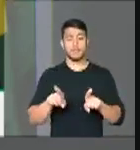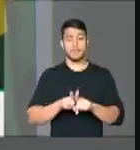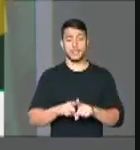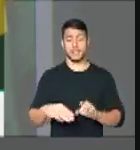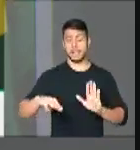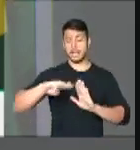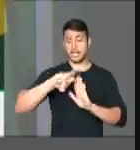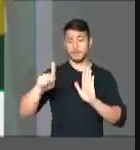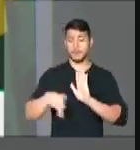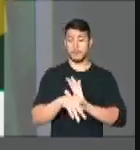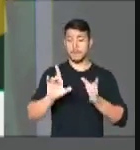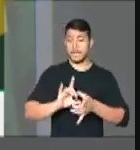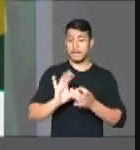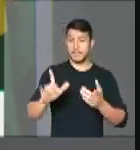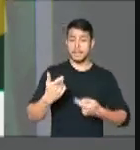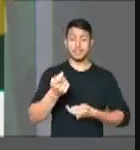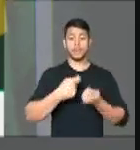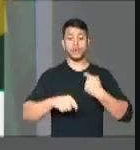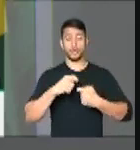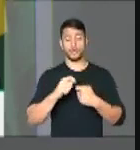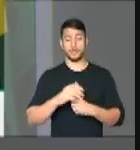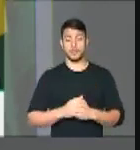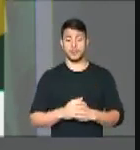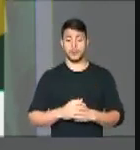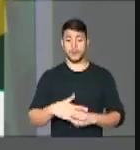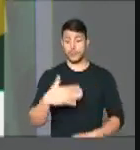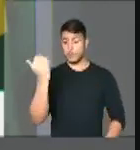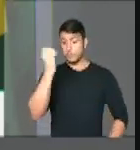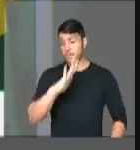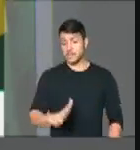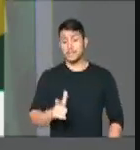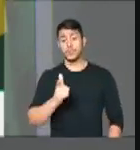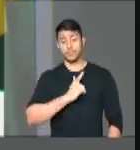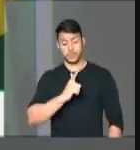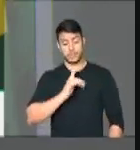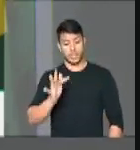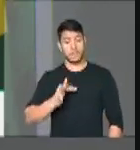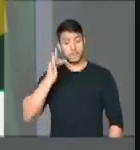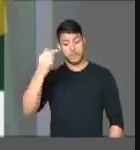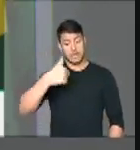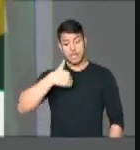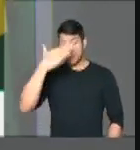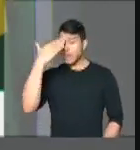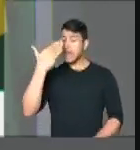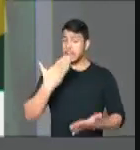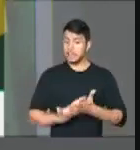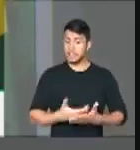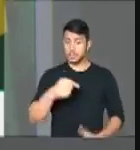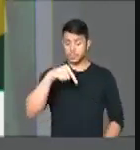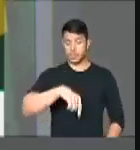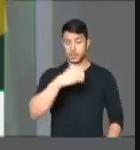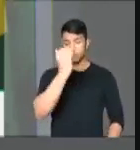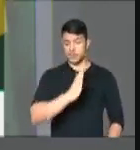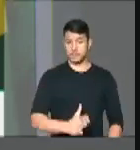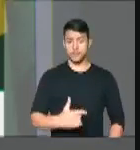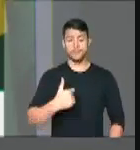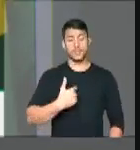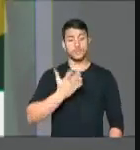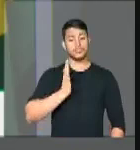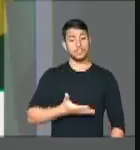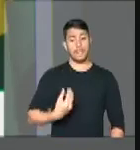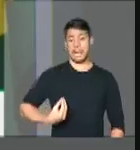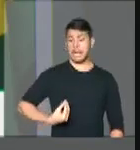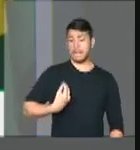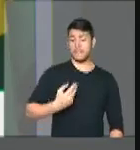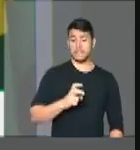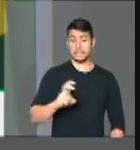econômica. O Brasil tem muito futuro, o brasileiro é bom. Eu acredito muito no brasileiro. Eu vivi 5 anos fora do Brasil. Os últimos